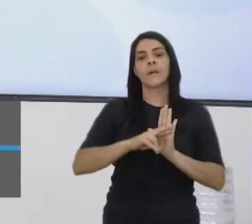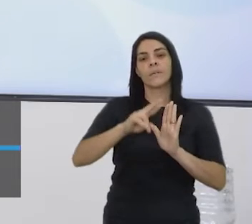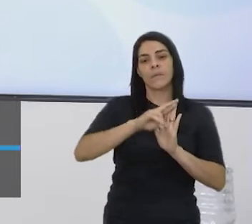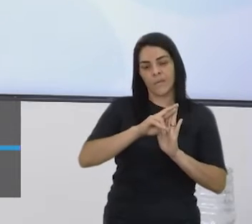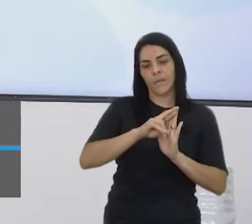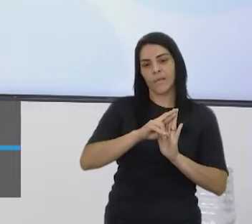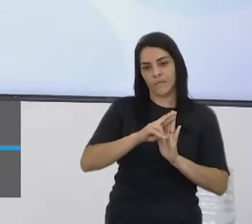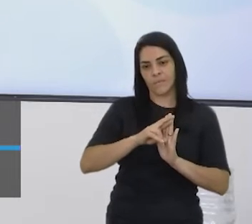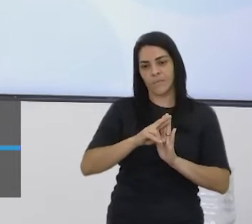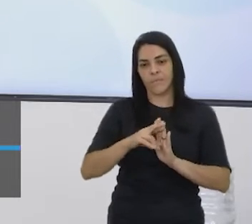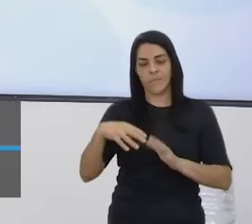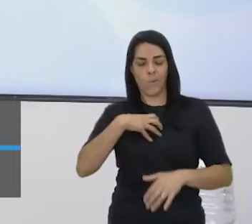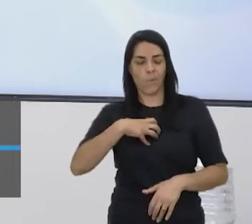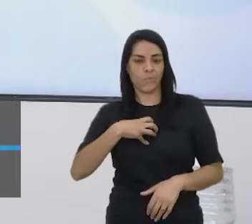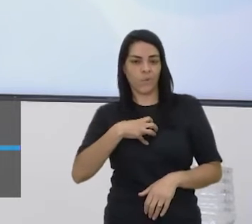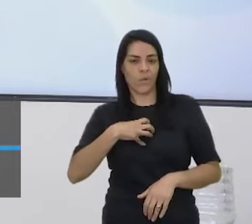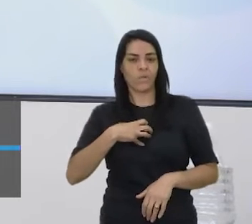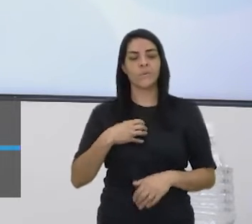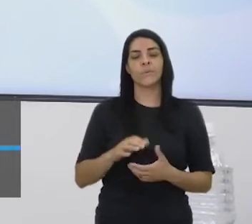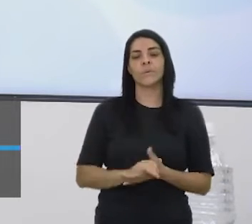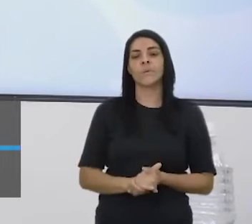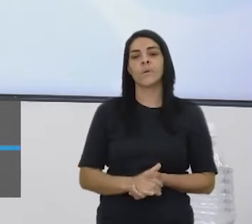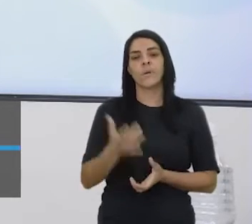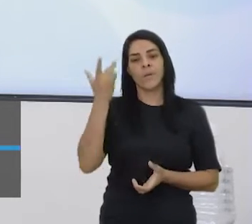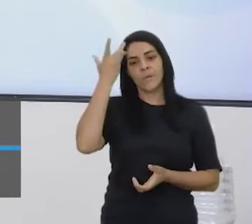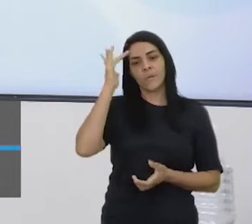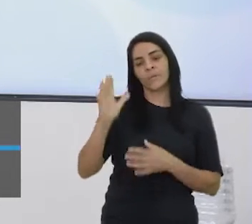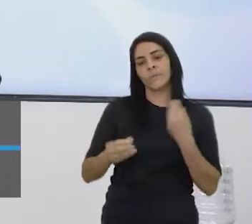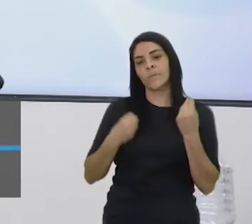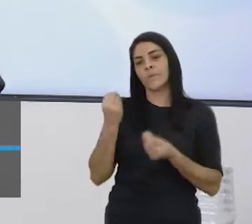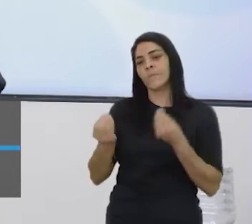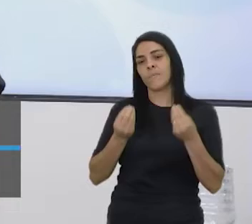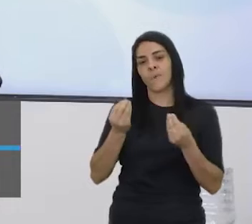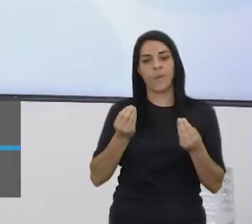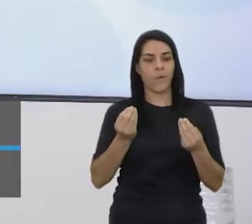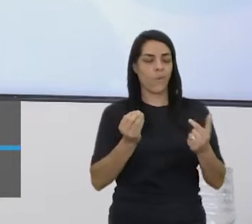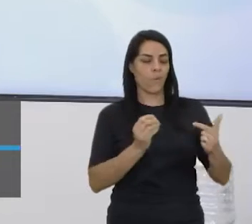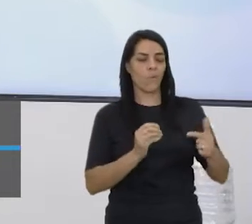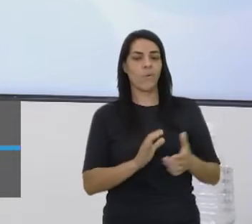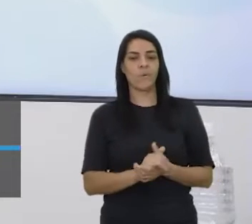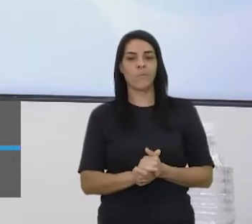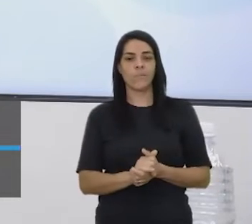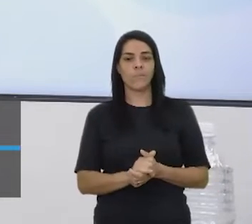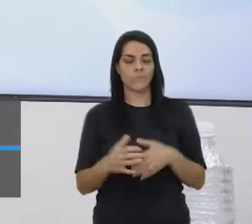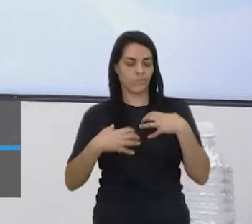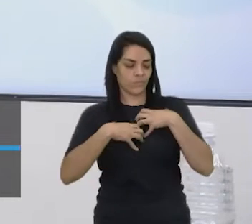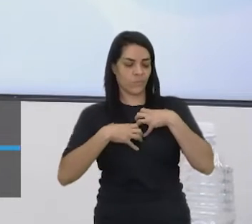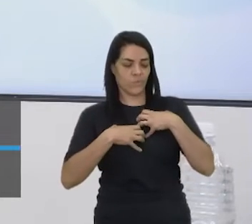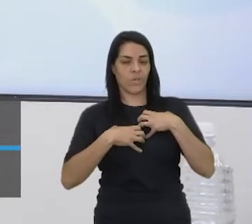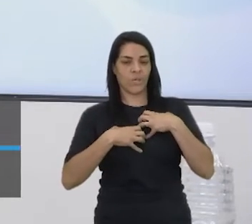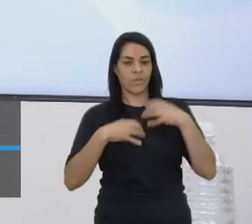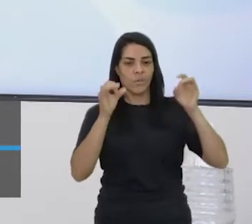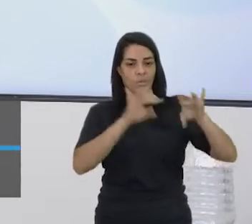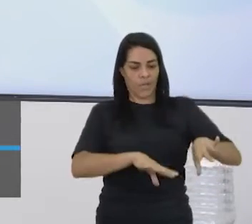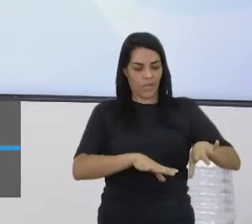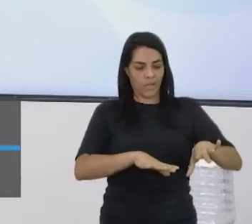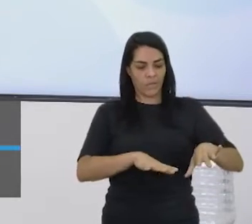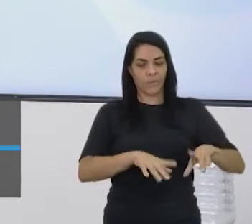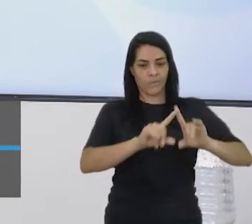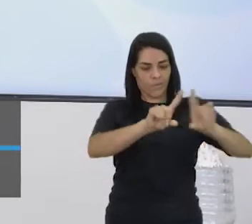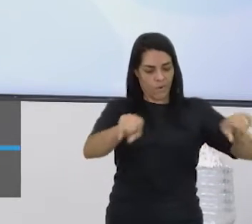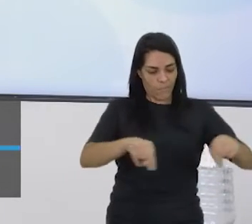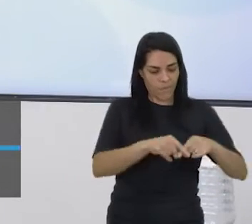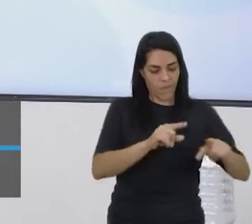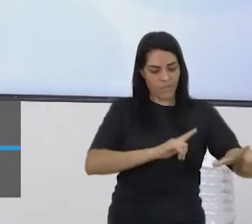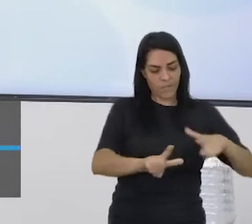por exemplo eu não sabia como me importar no ambiente de trabalho quando era criança meu eu não sabia como me